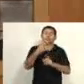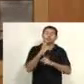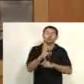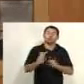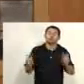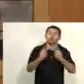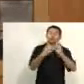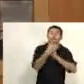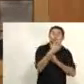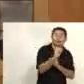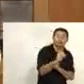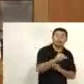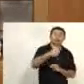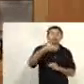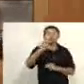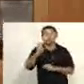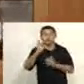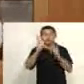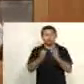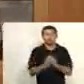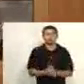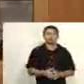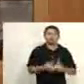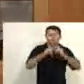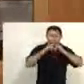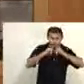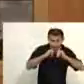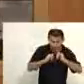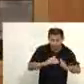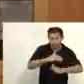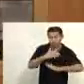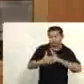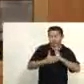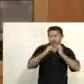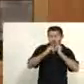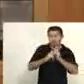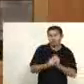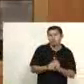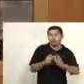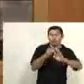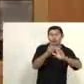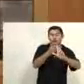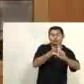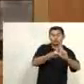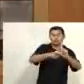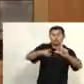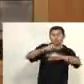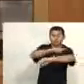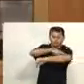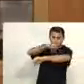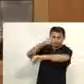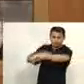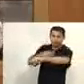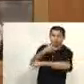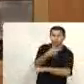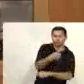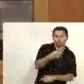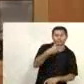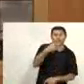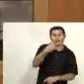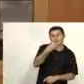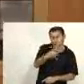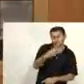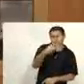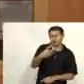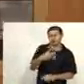valores 10 e 15, pessoal, tá? Os dados, né? Todos os dados, tanto a figura 2 quanto da 3, são dados fictícios.